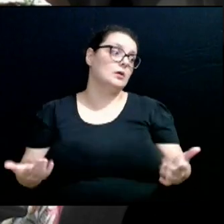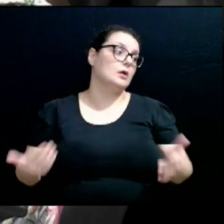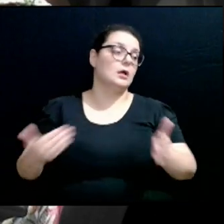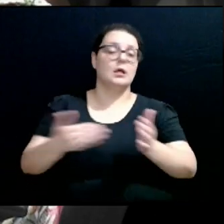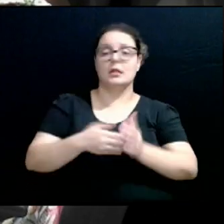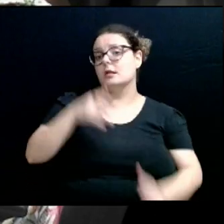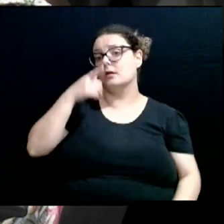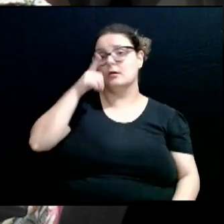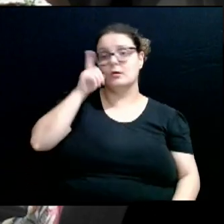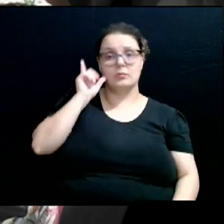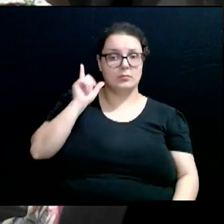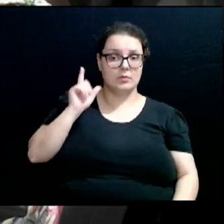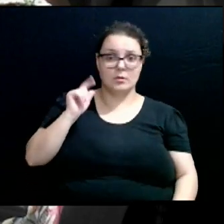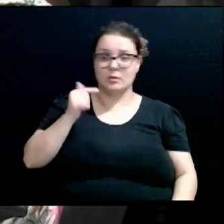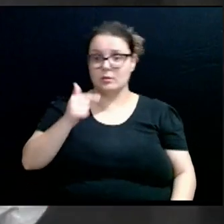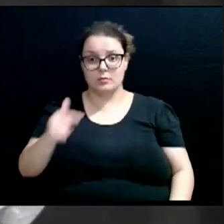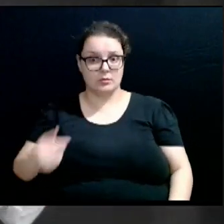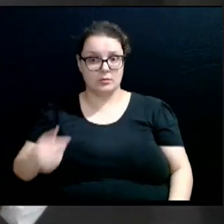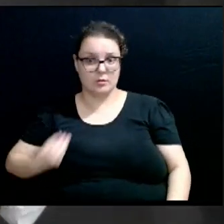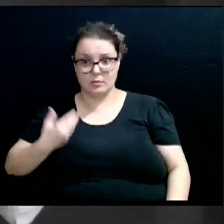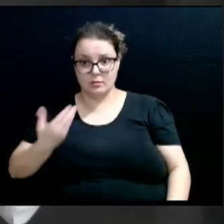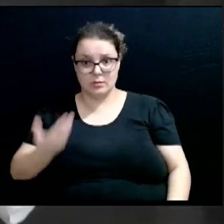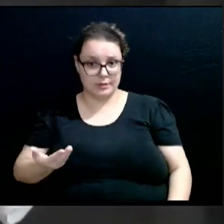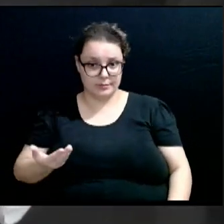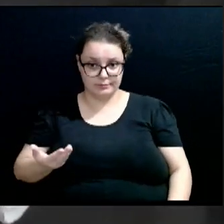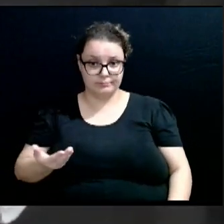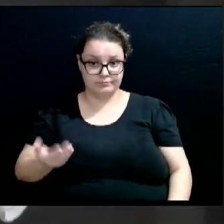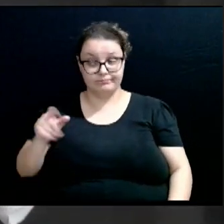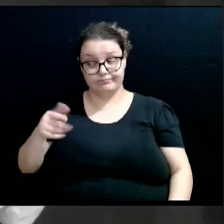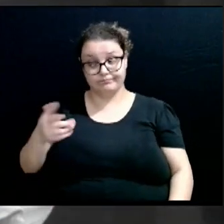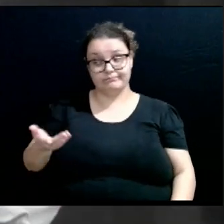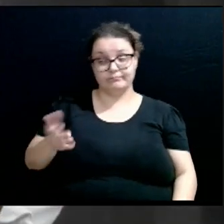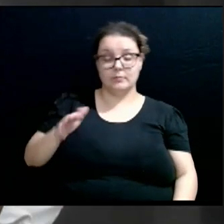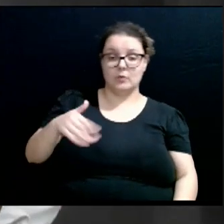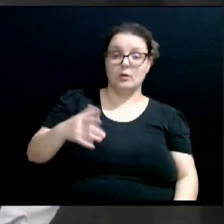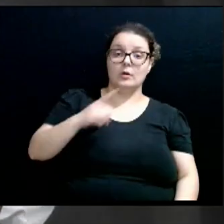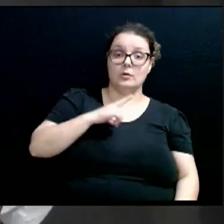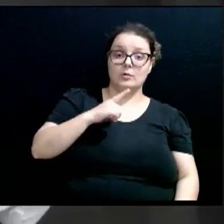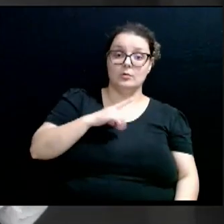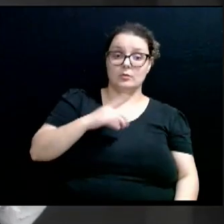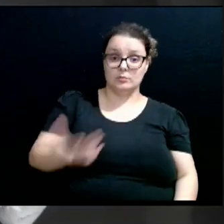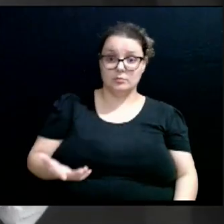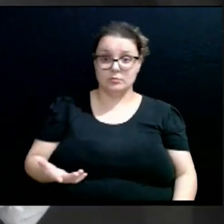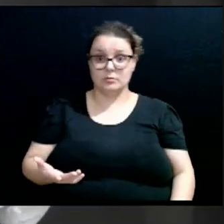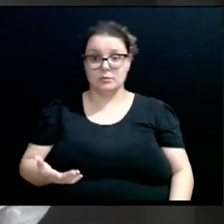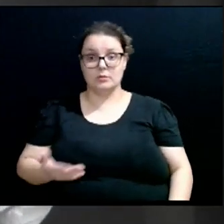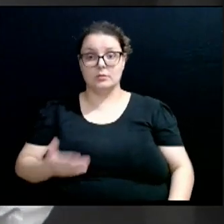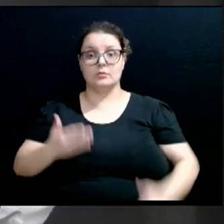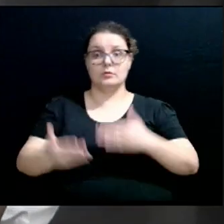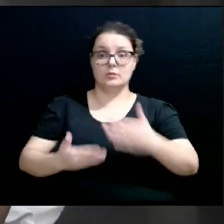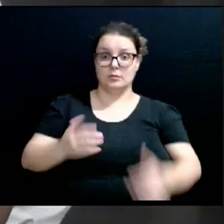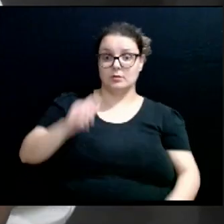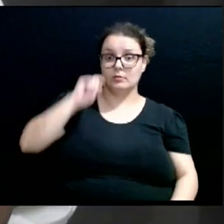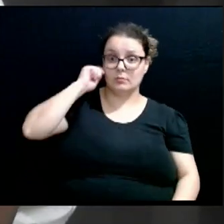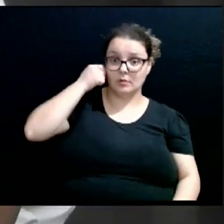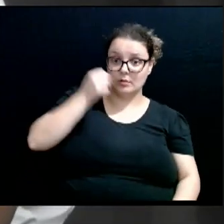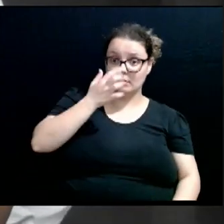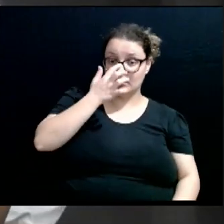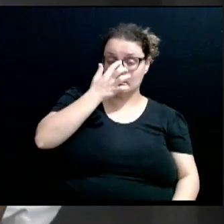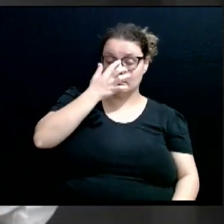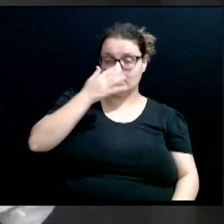passávamos por isso, né? Quando tem chega um servidor negro, ou que passa por uma situação